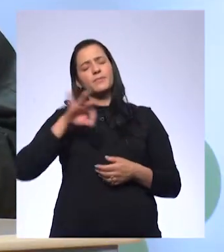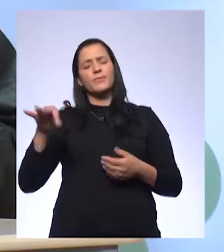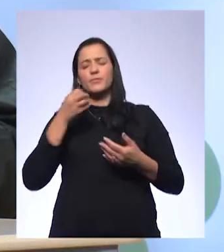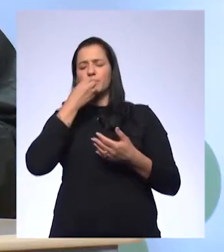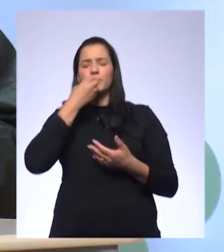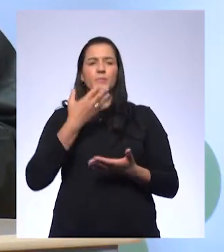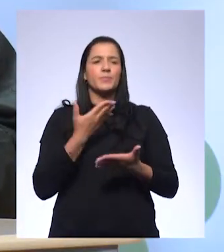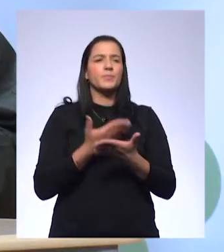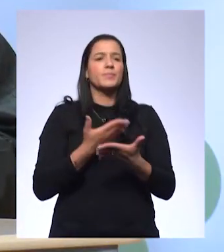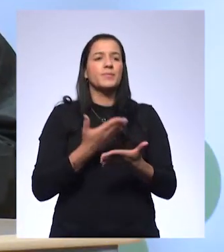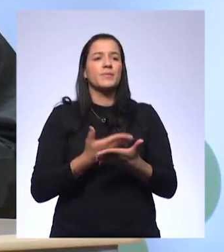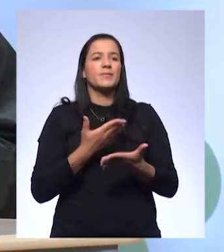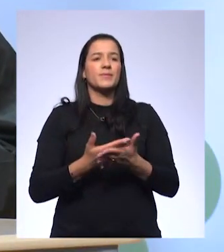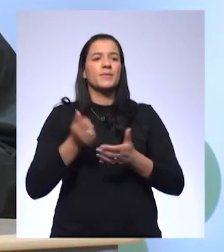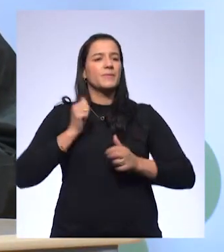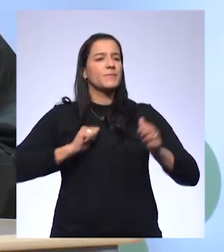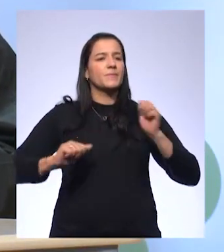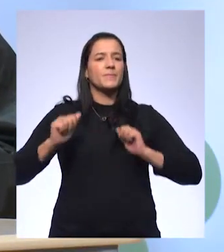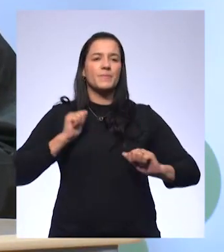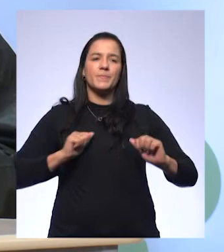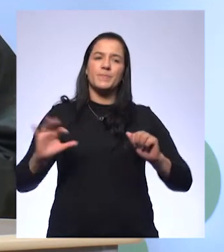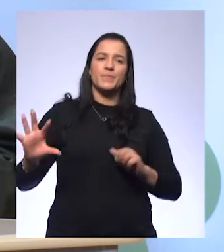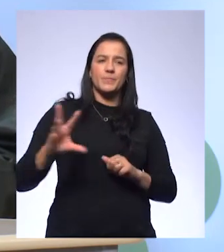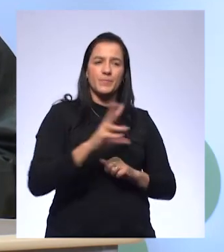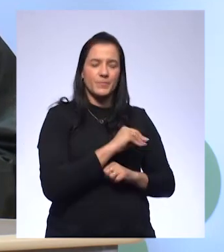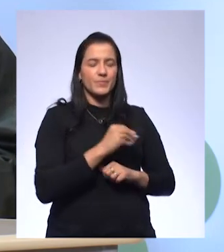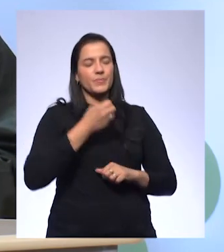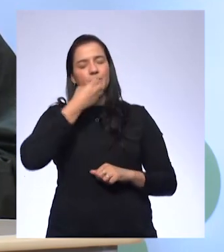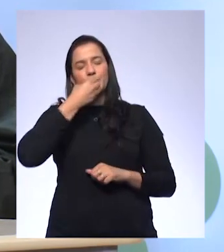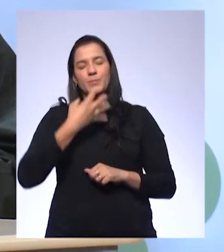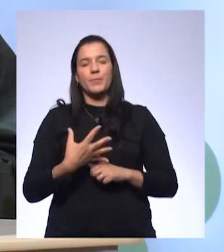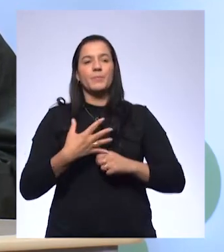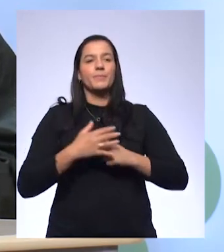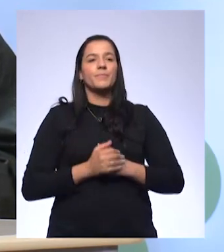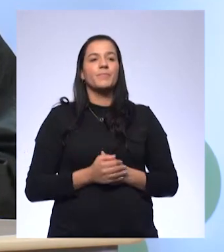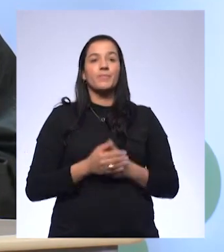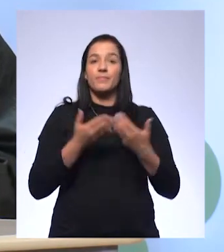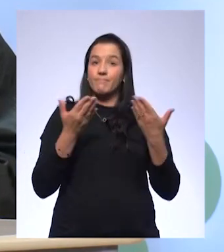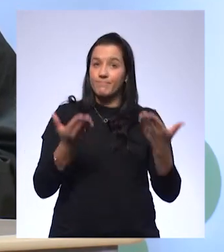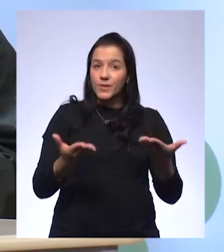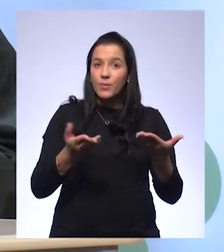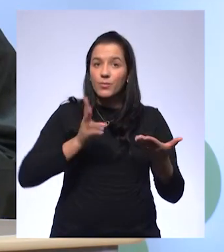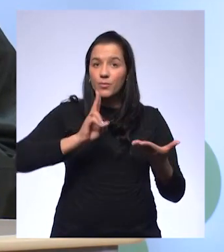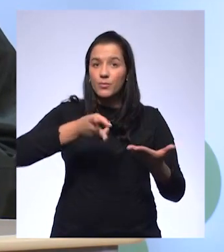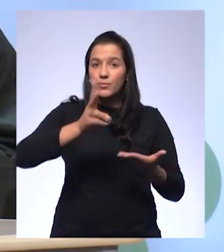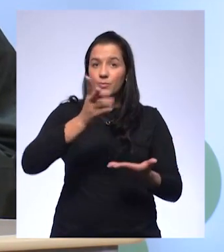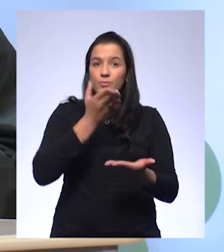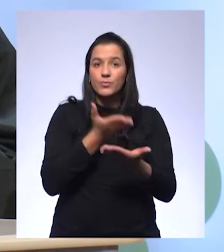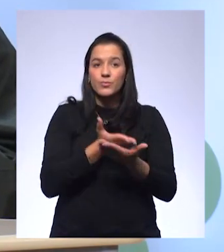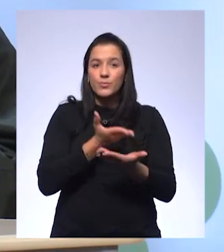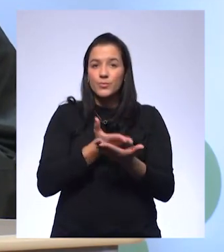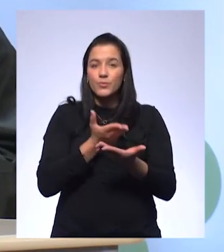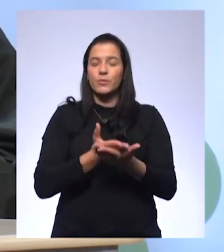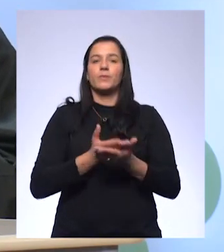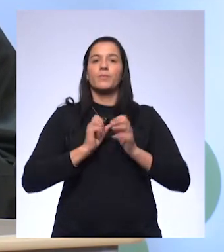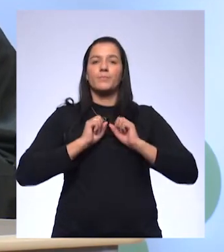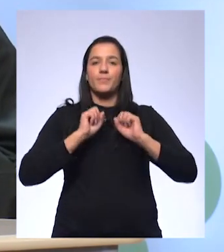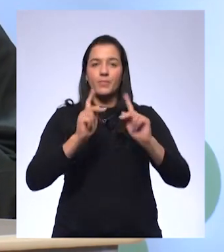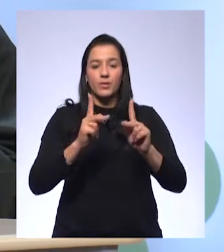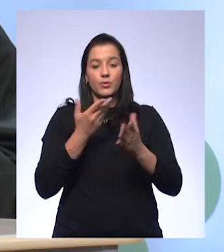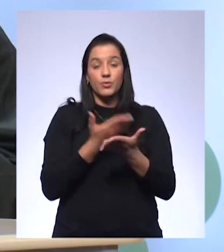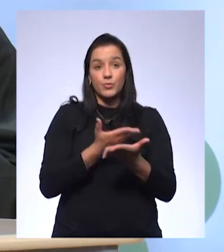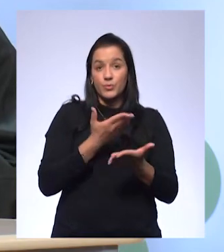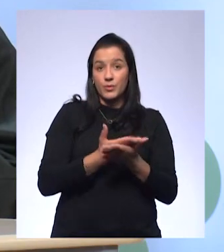aula, inquietante em todos os seus aspectos. Galera, continue estudando.